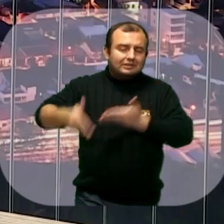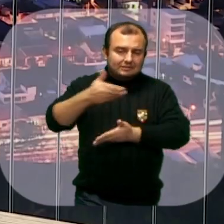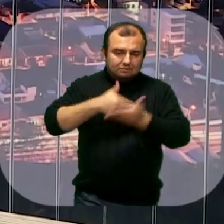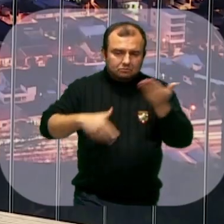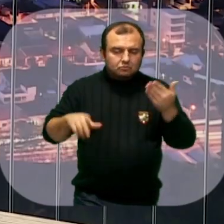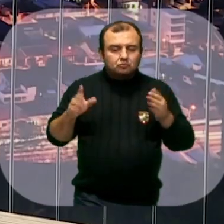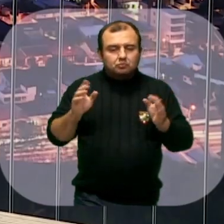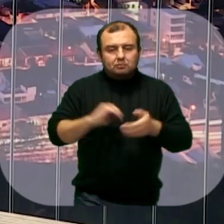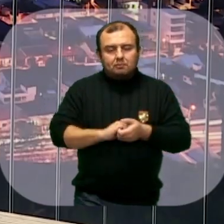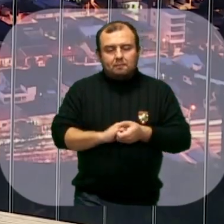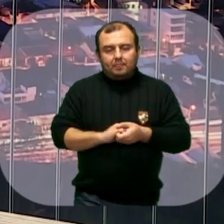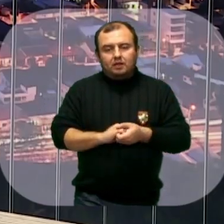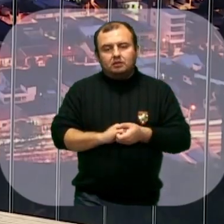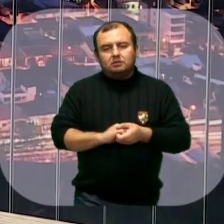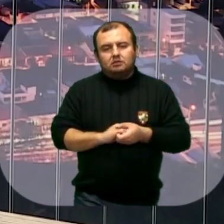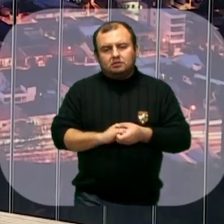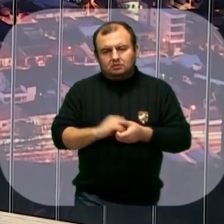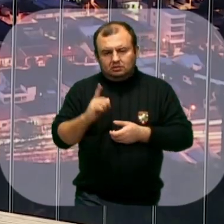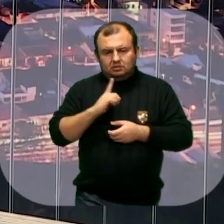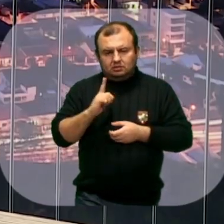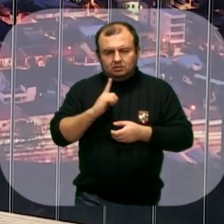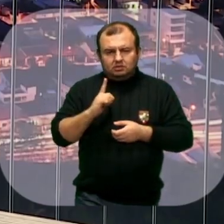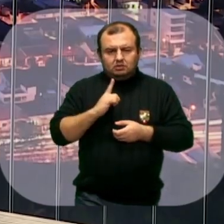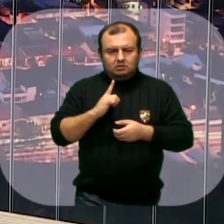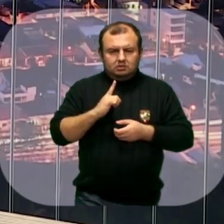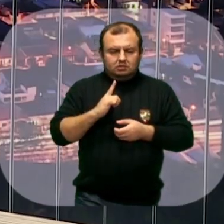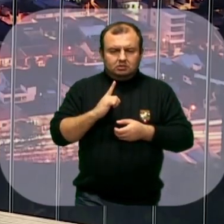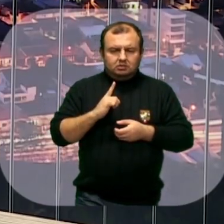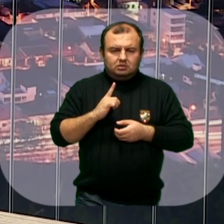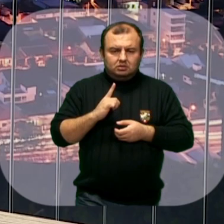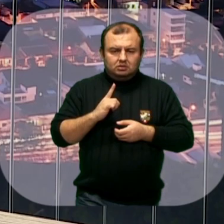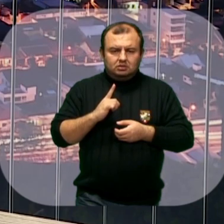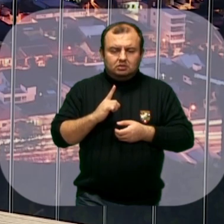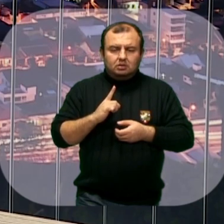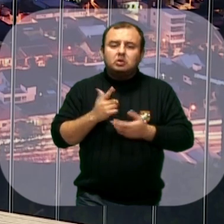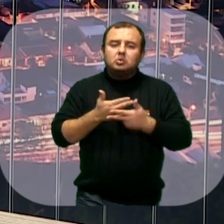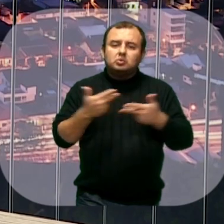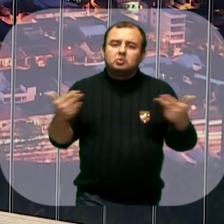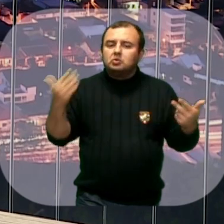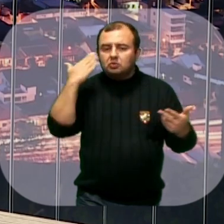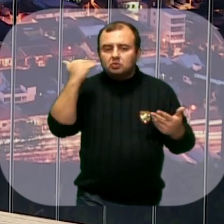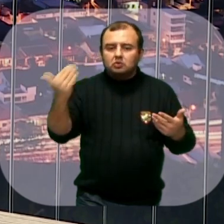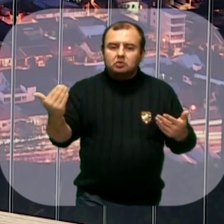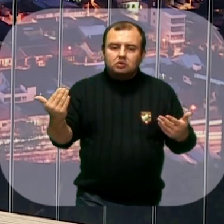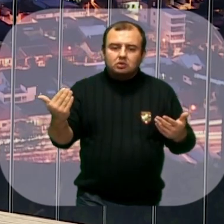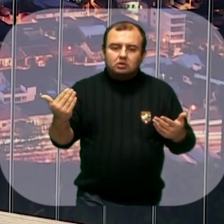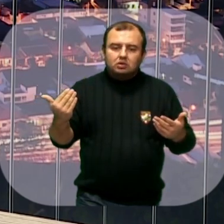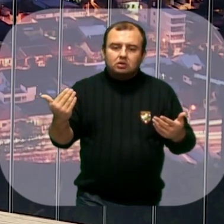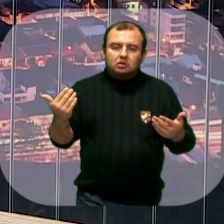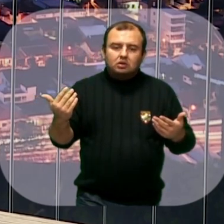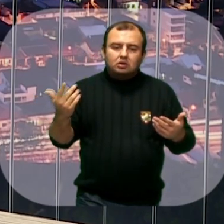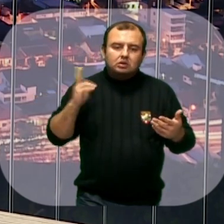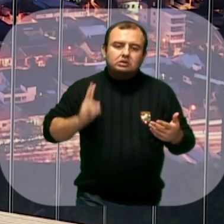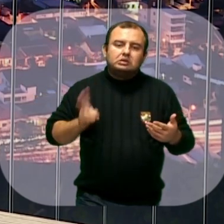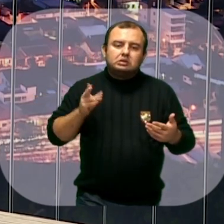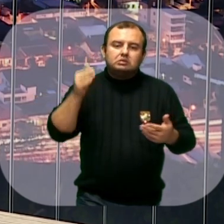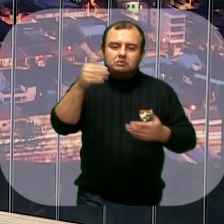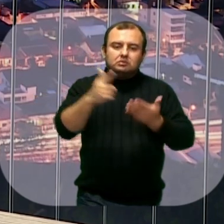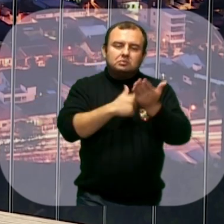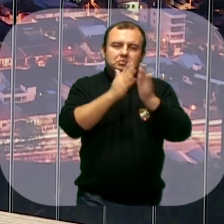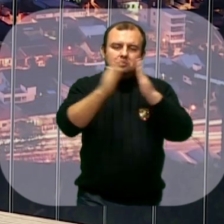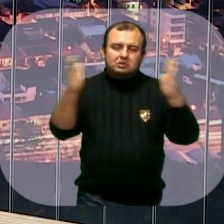interagir. Aí, vocês ainda têm aquela coisa famosa, porque eu, como rata de biblioteca, desde que era